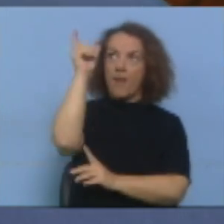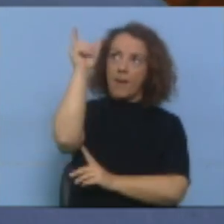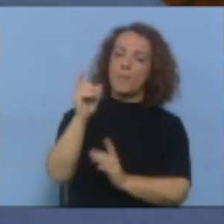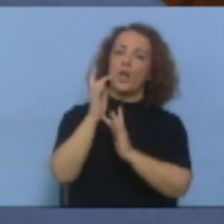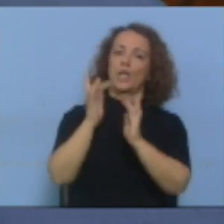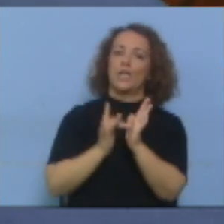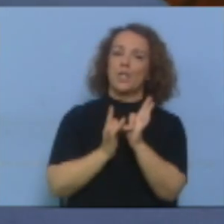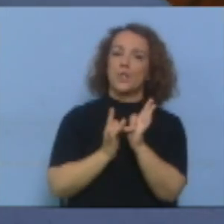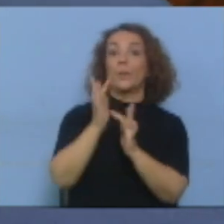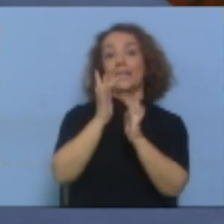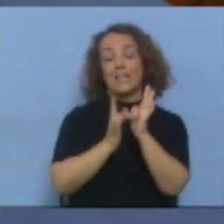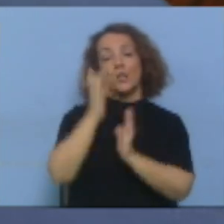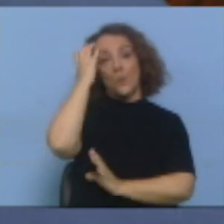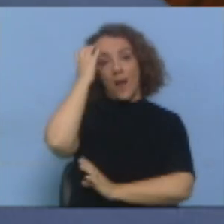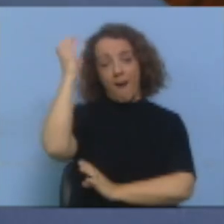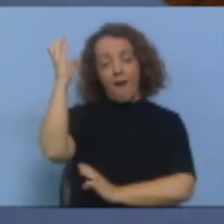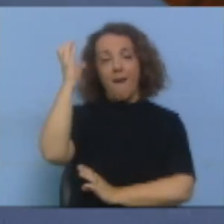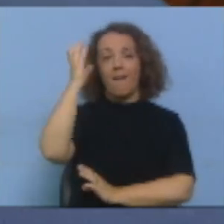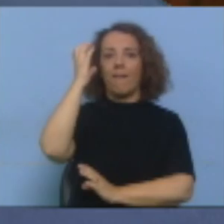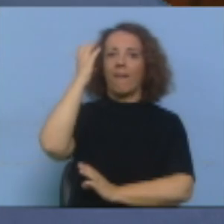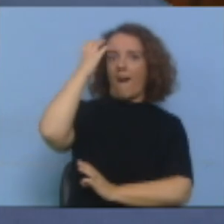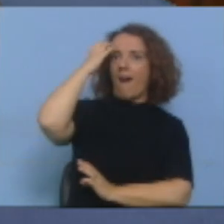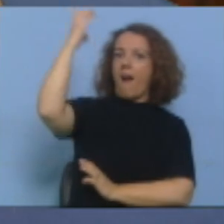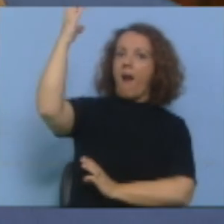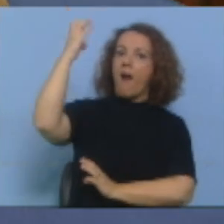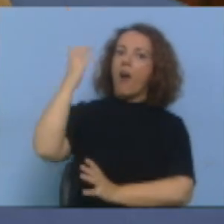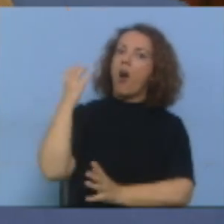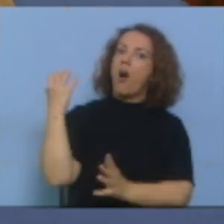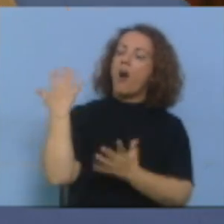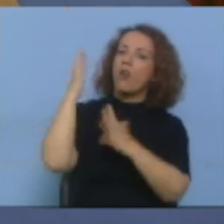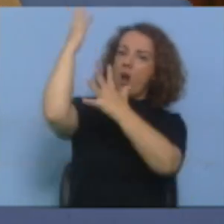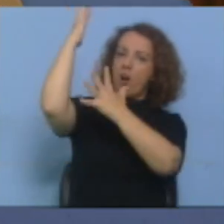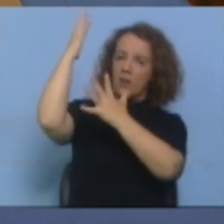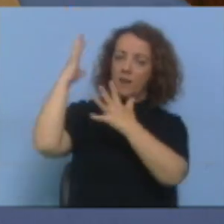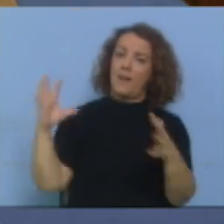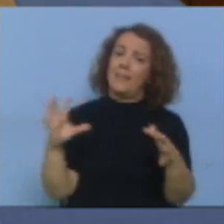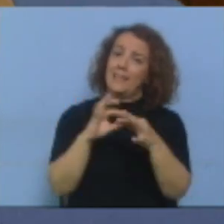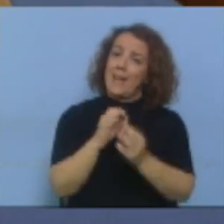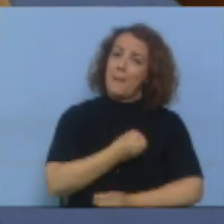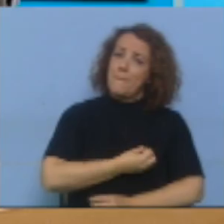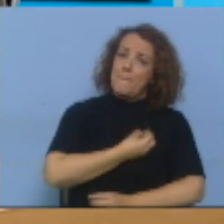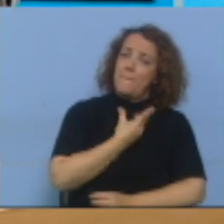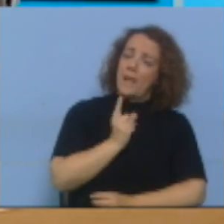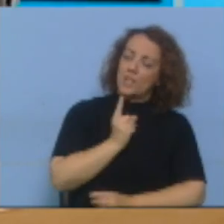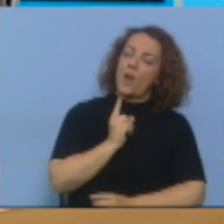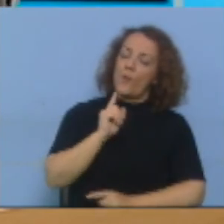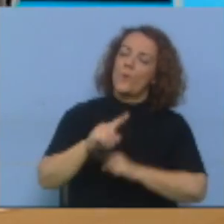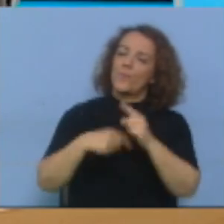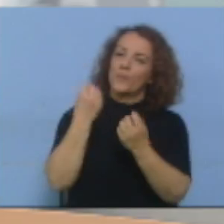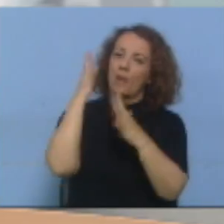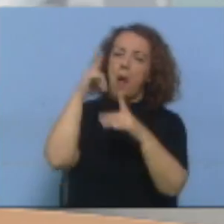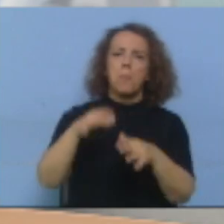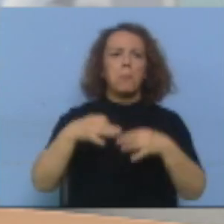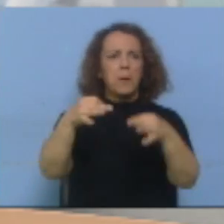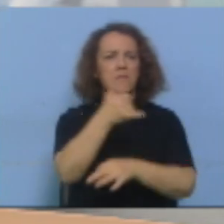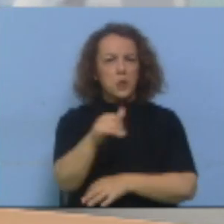já Cristo Rei, Cristo glorioso, não será ligado à paixão, mas à glória que... Foi adiado para 22